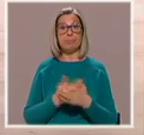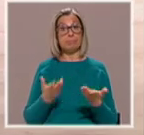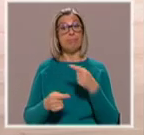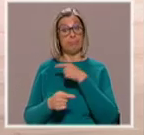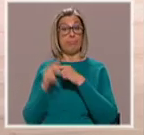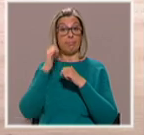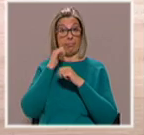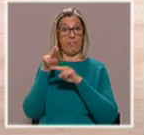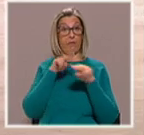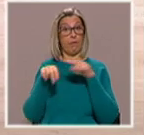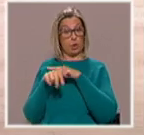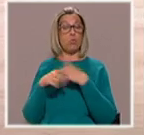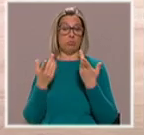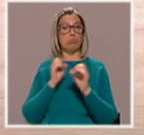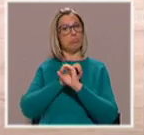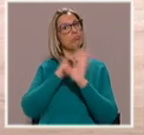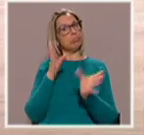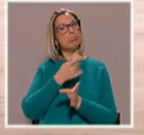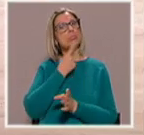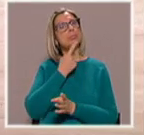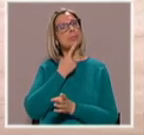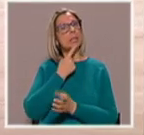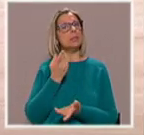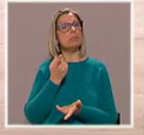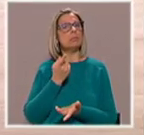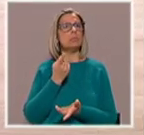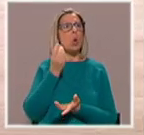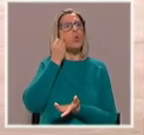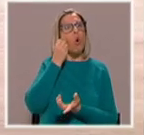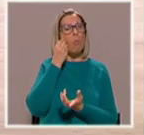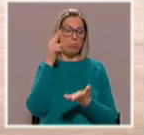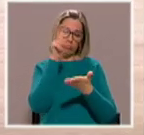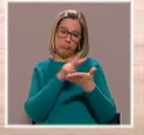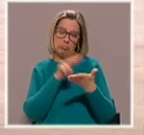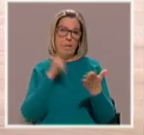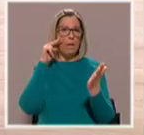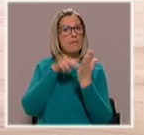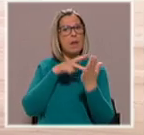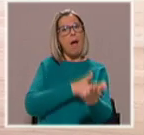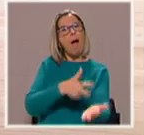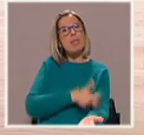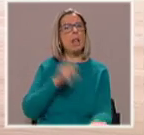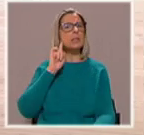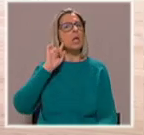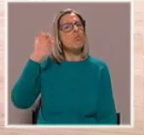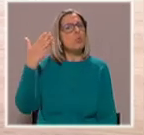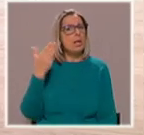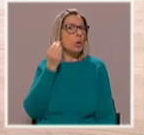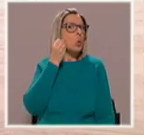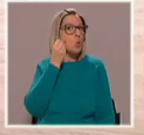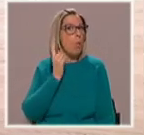elucidativo sobre a importância das análises sanguíneas e a interpretação e, portanto, nós só vamos aqui focar muito